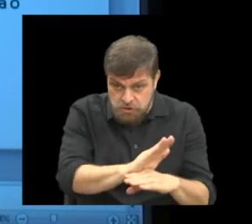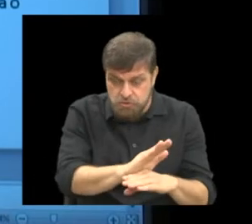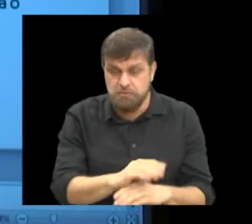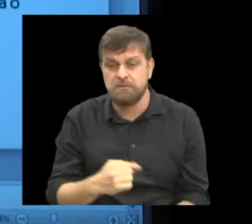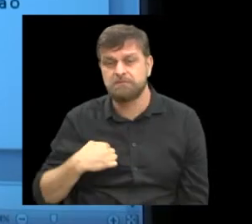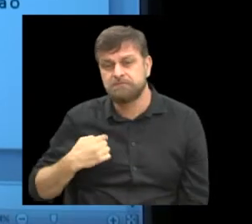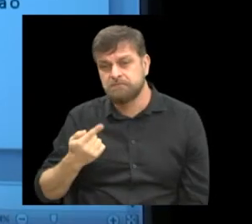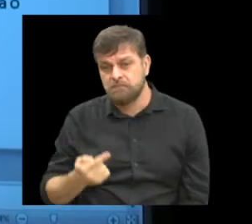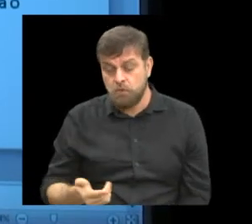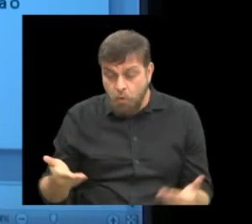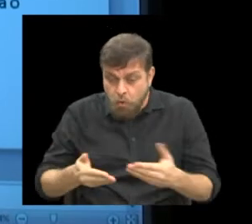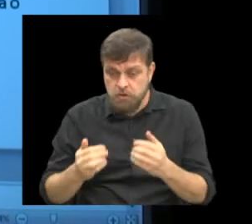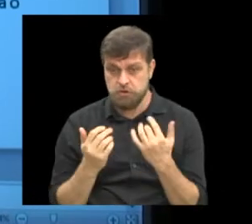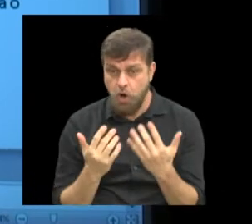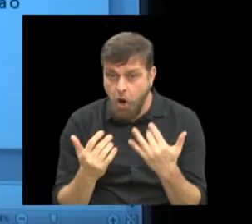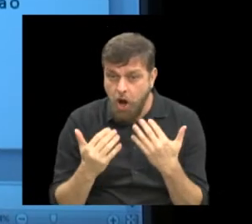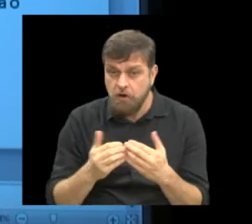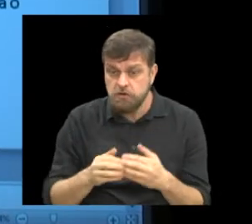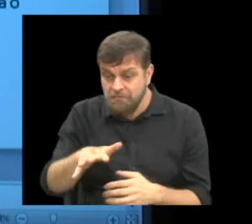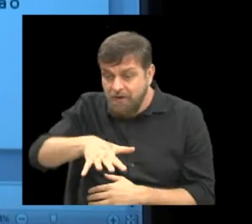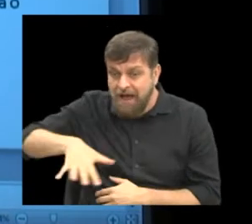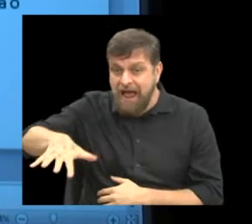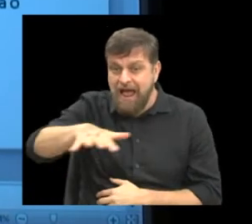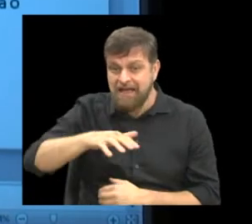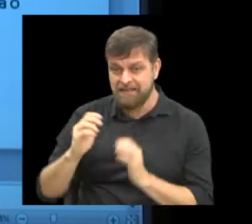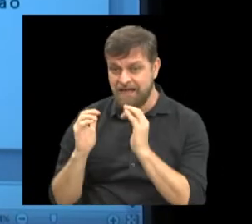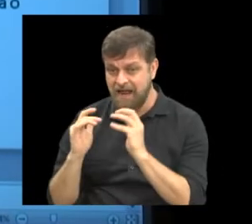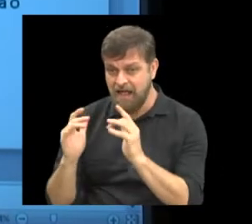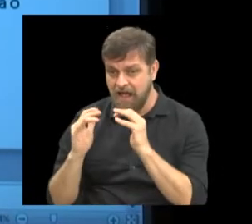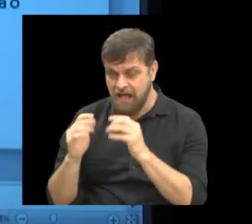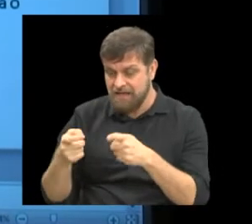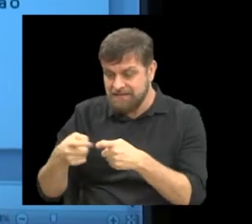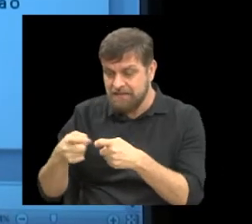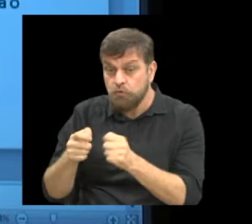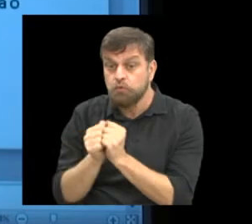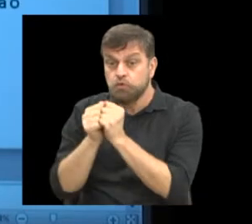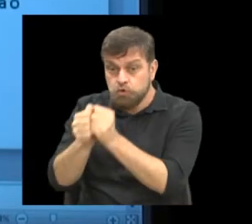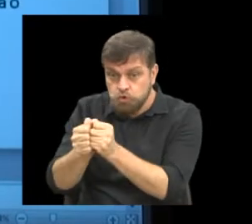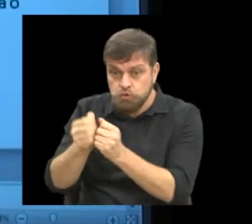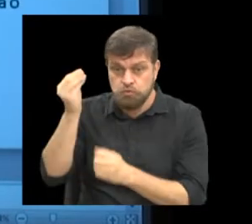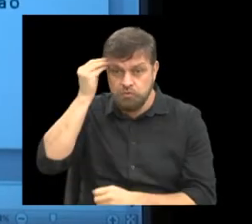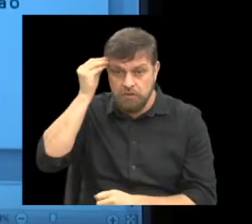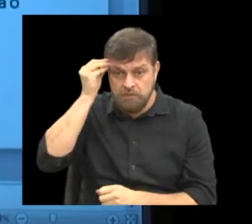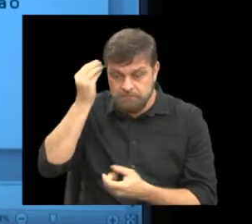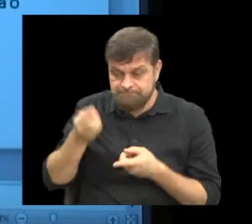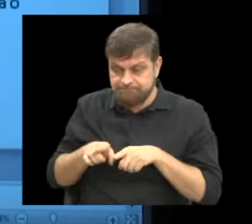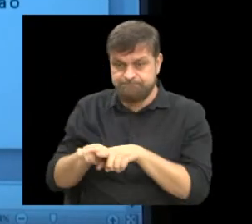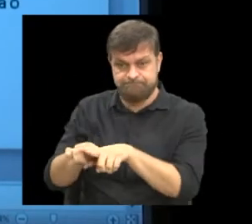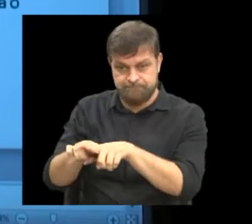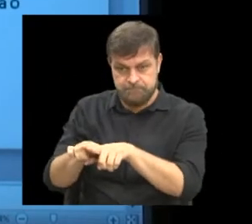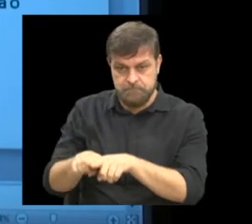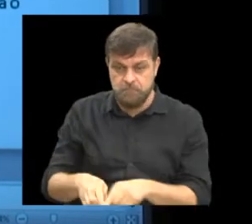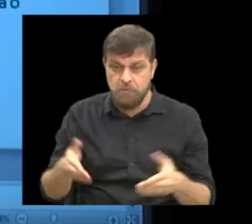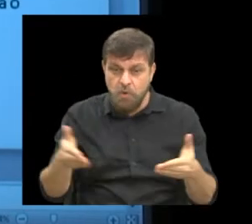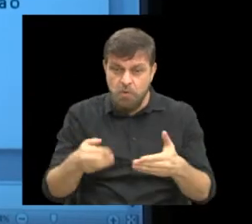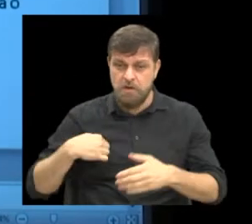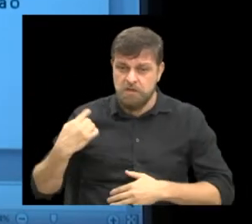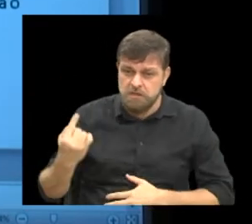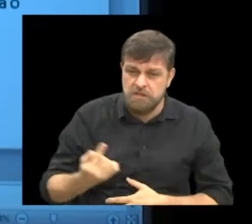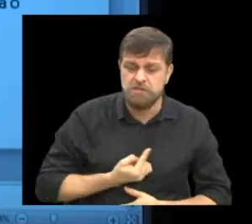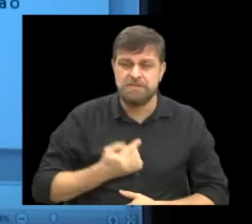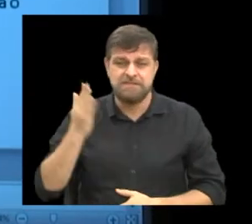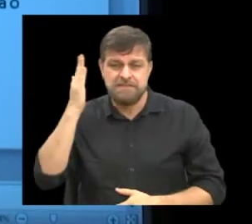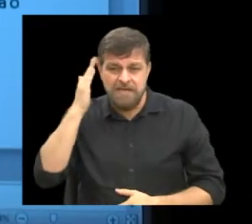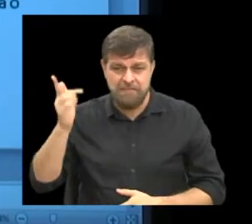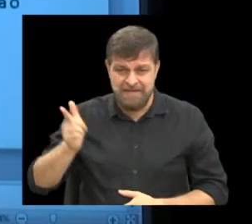o autismo é tratado na neurologia, junto com a psiquiatria. A tendência atual é admitir a existência